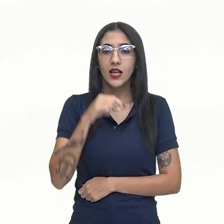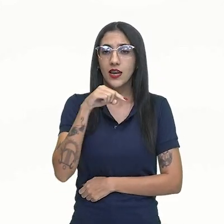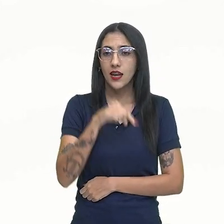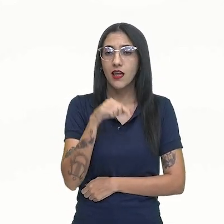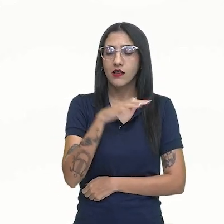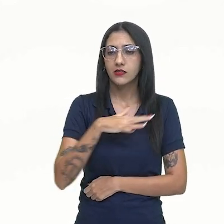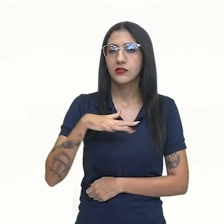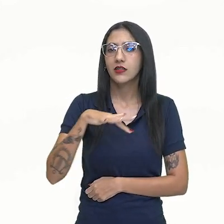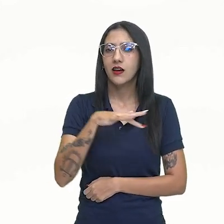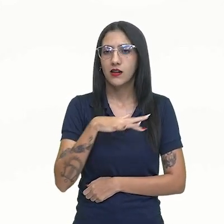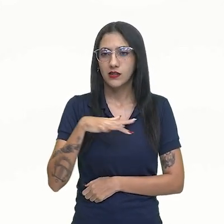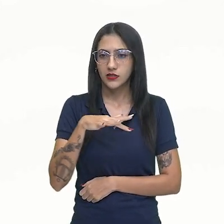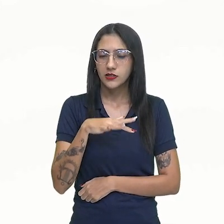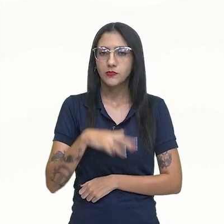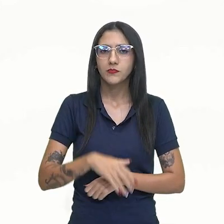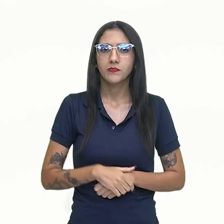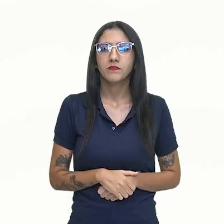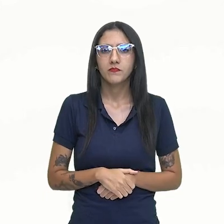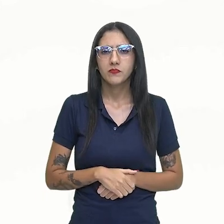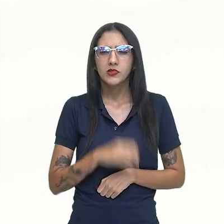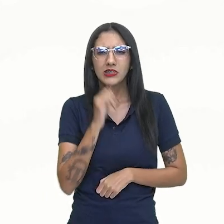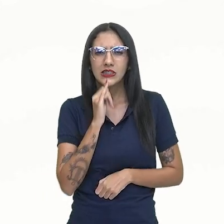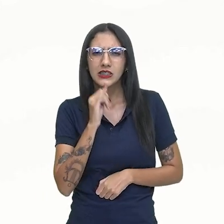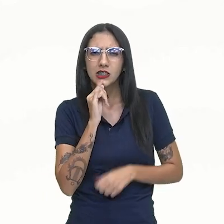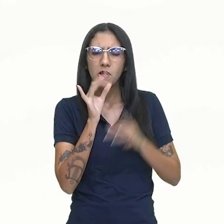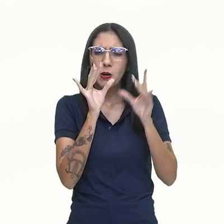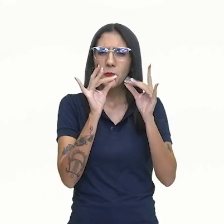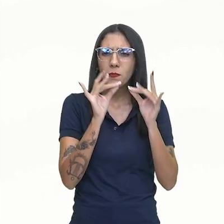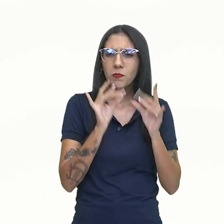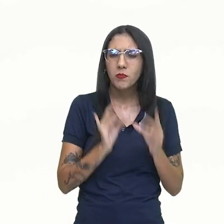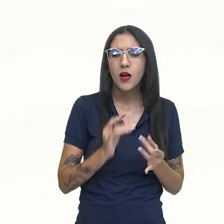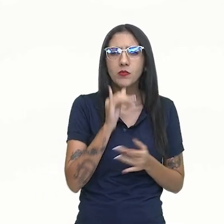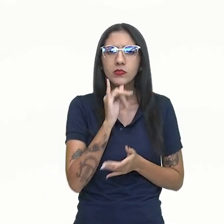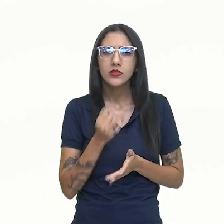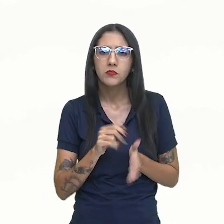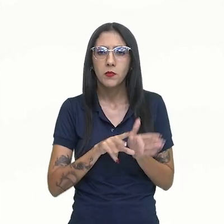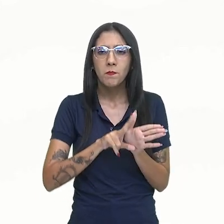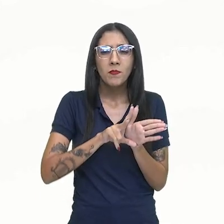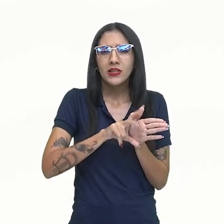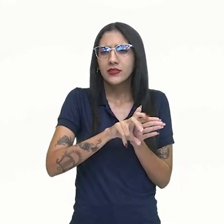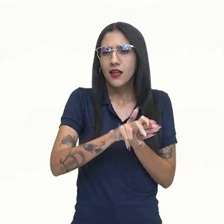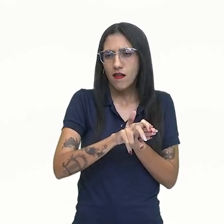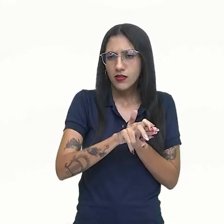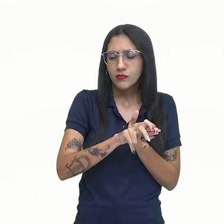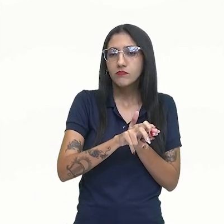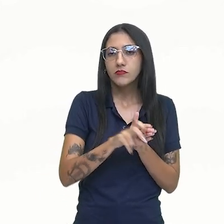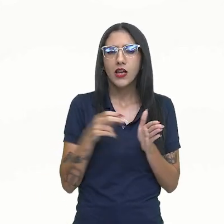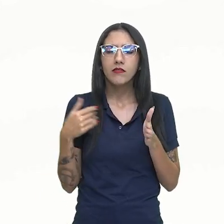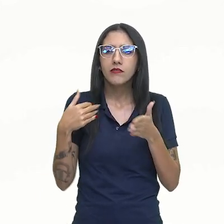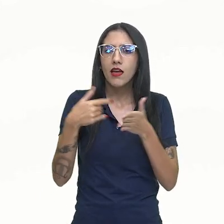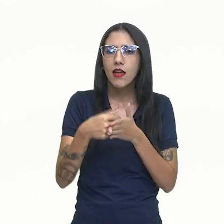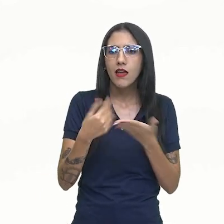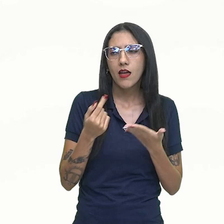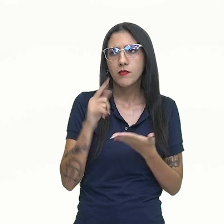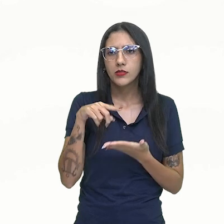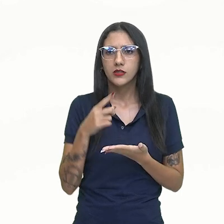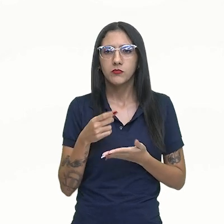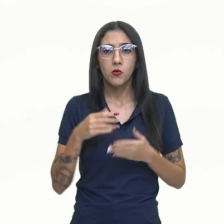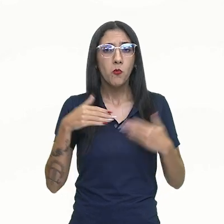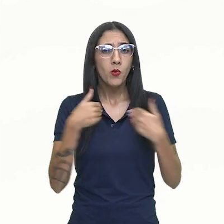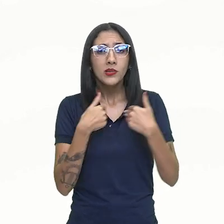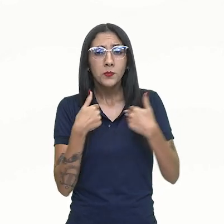um ambiente, desde micro-organismos como bactérias, por exemplo, até aquela onça